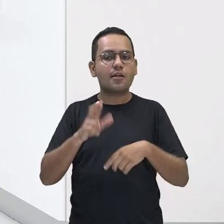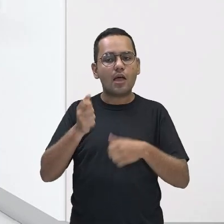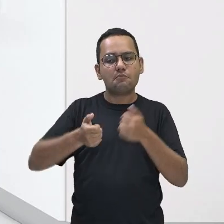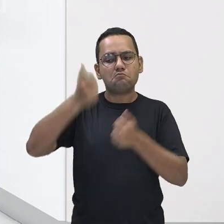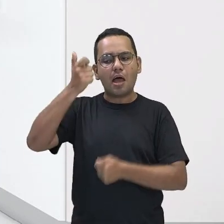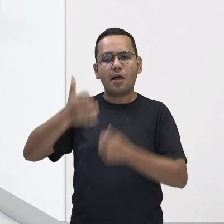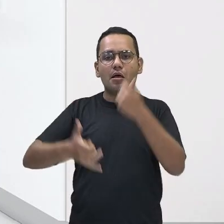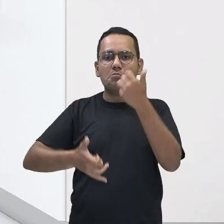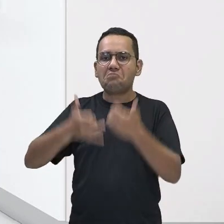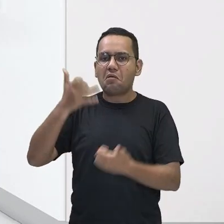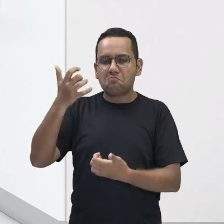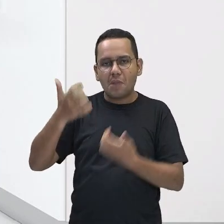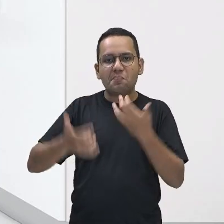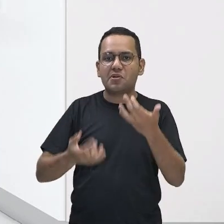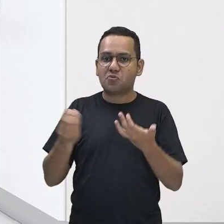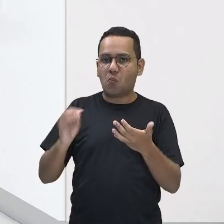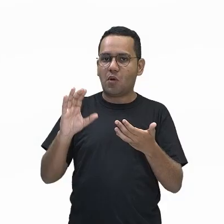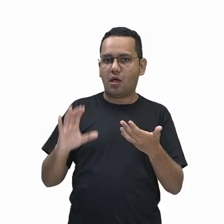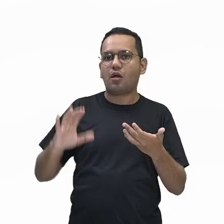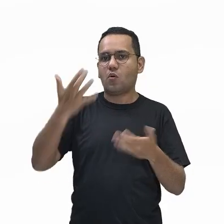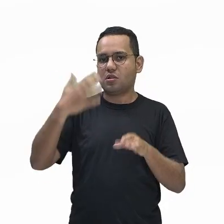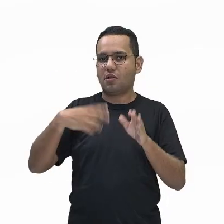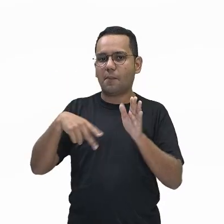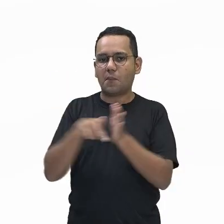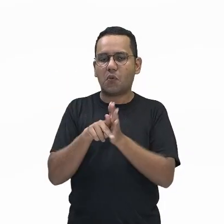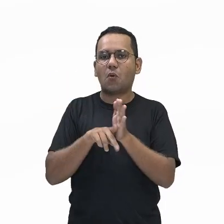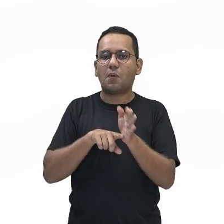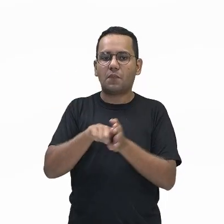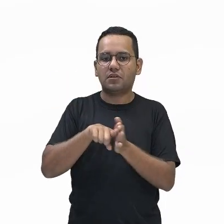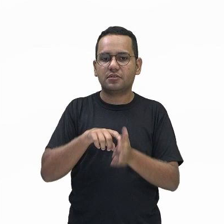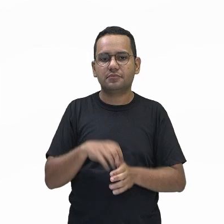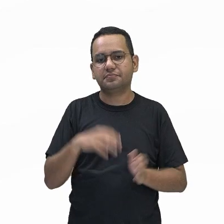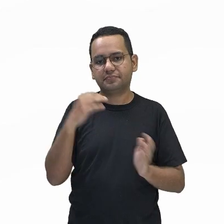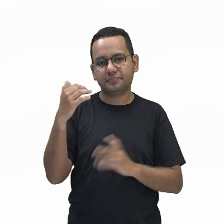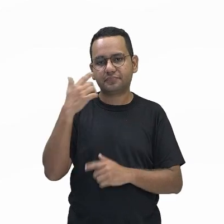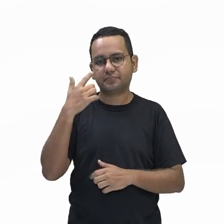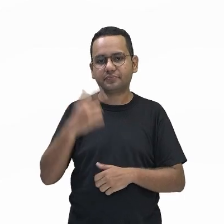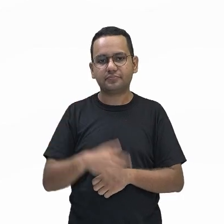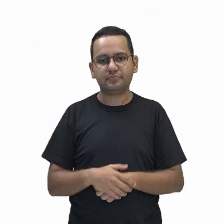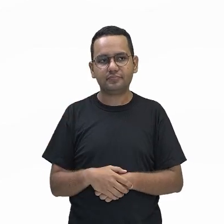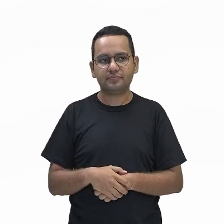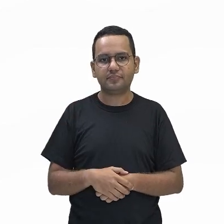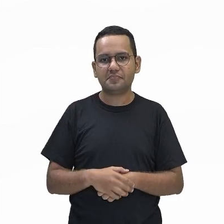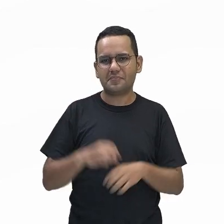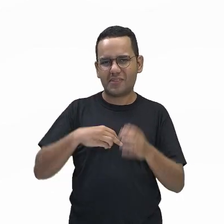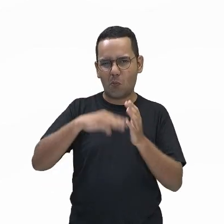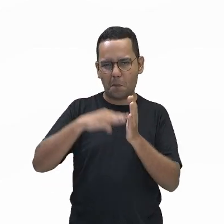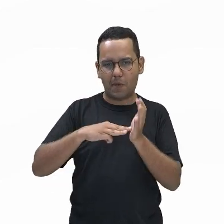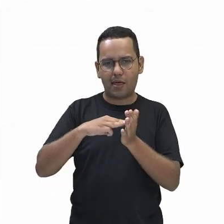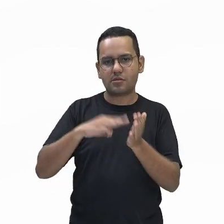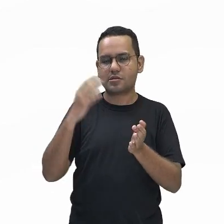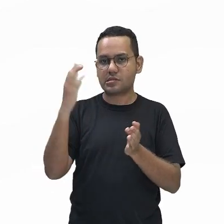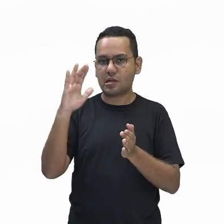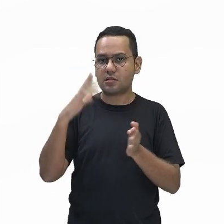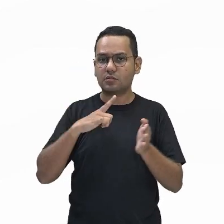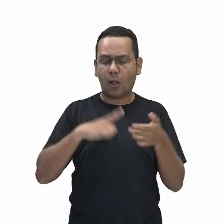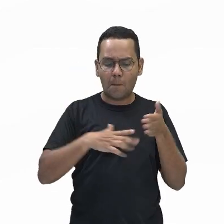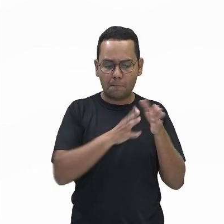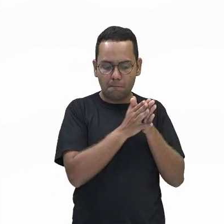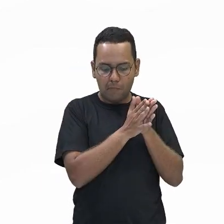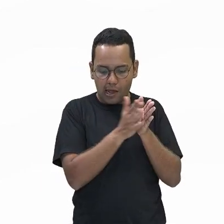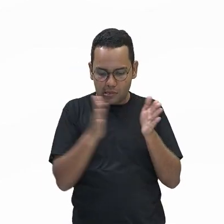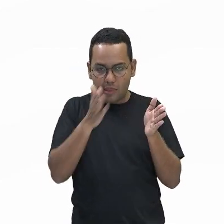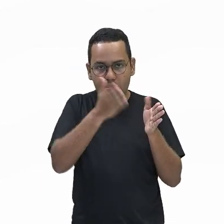naquelas pesquisas. Então, vejam aí que o método científico, para cada etapa desse método científico, ela